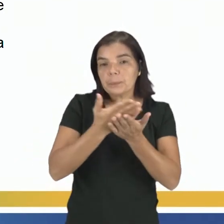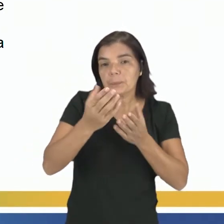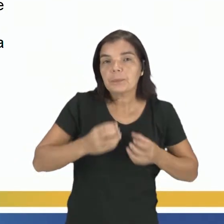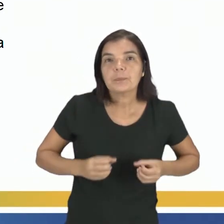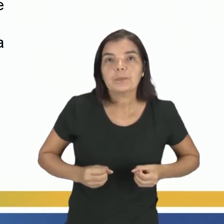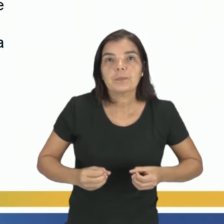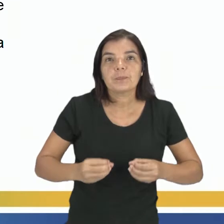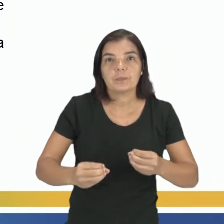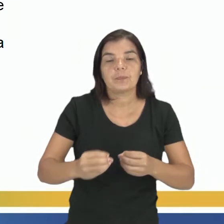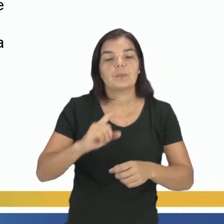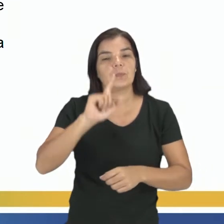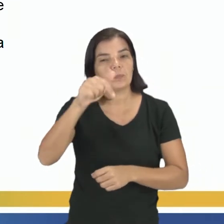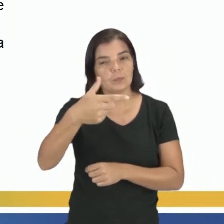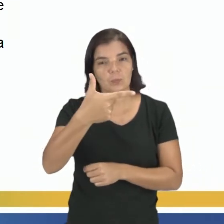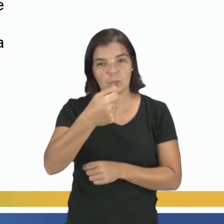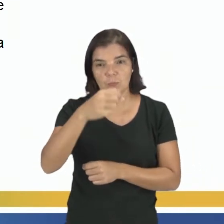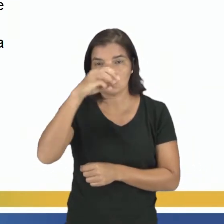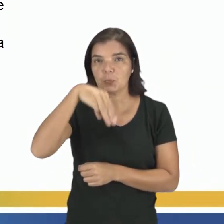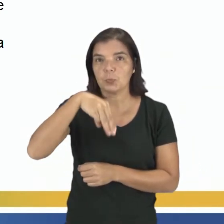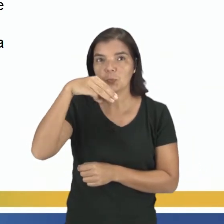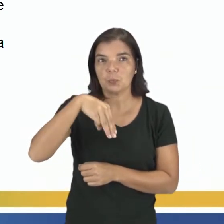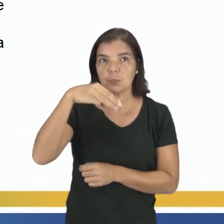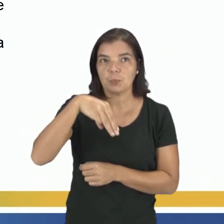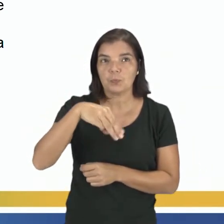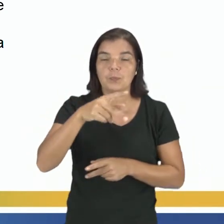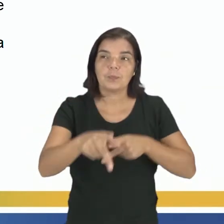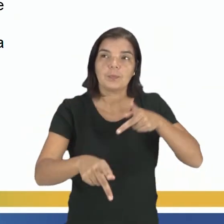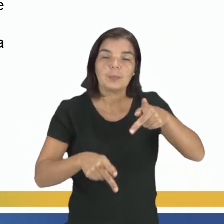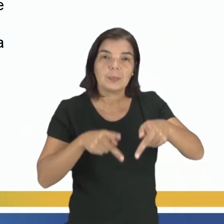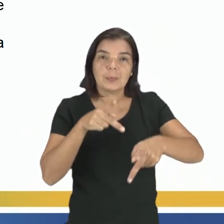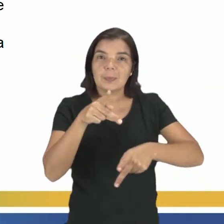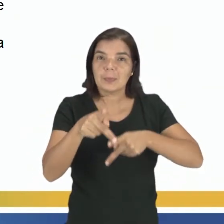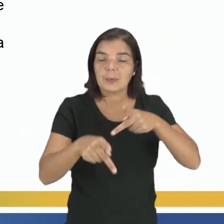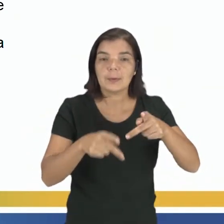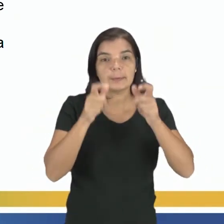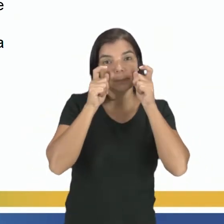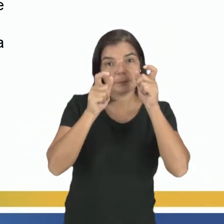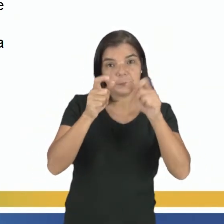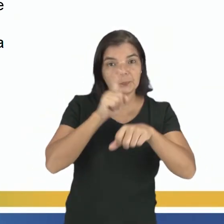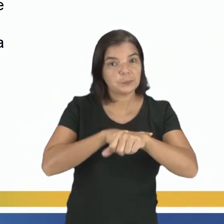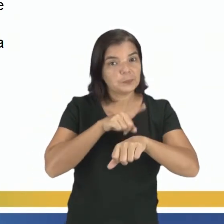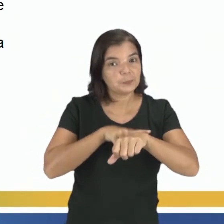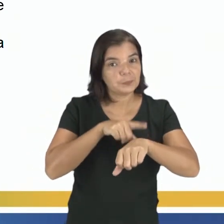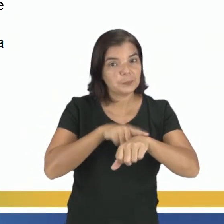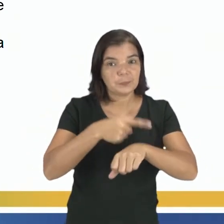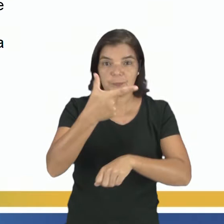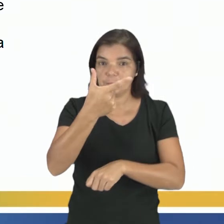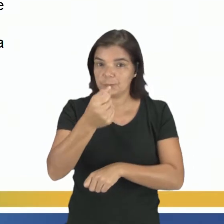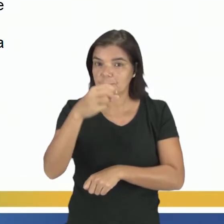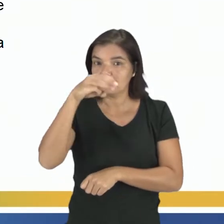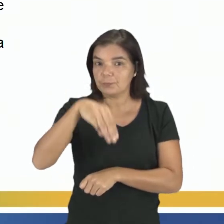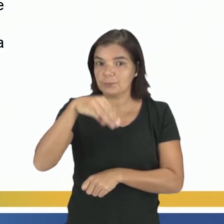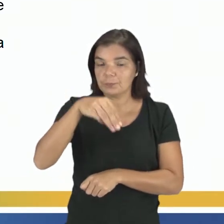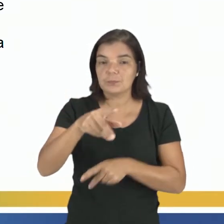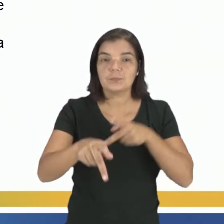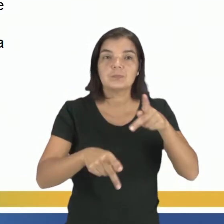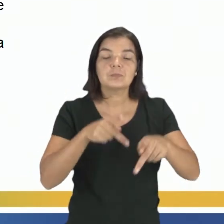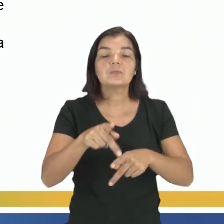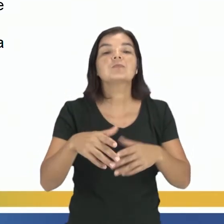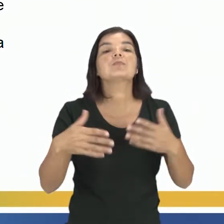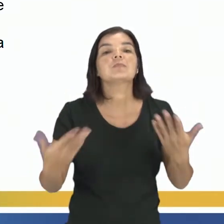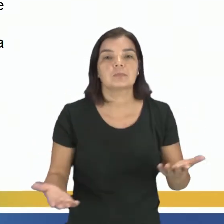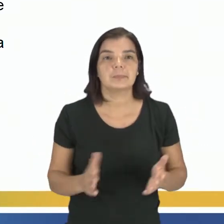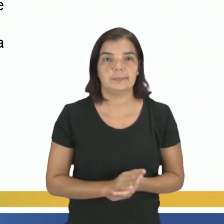de bactérias, após 20 minutos, olha aí, atenta que ele já me deu um tempo aí. A população